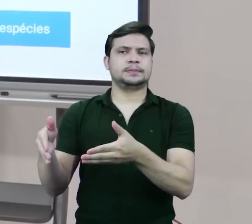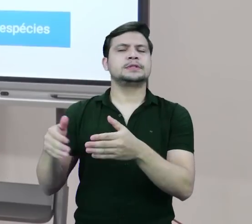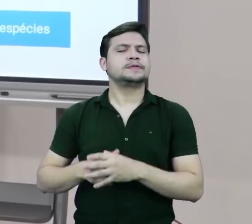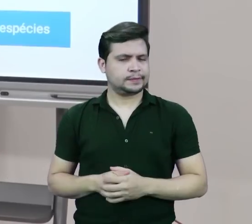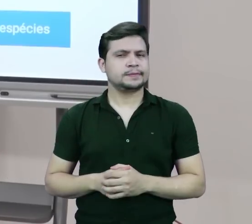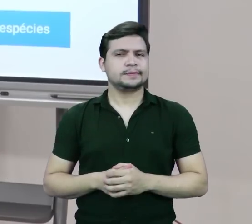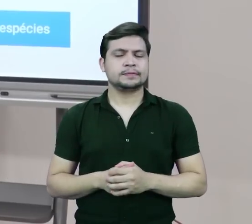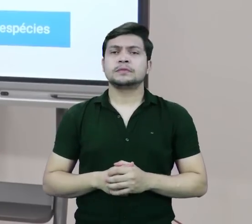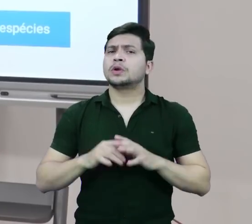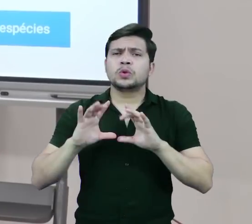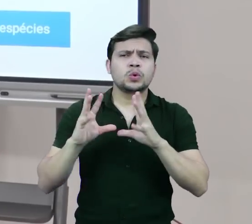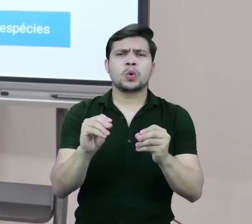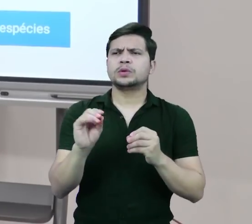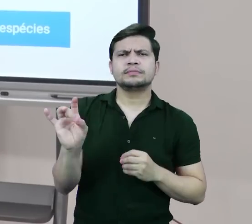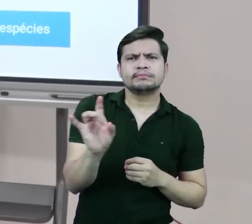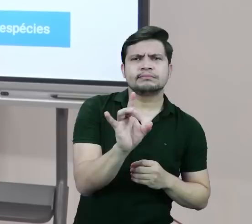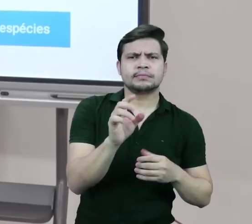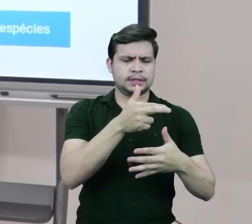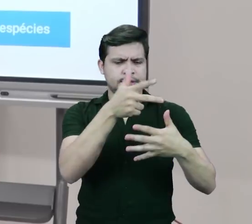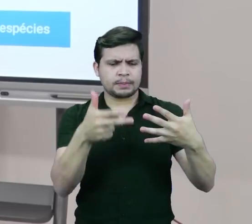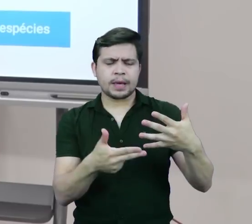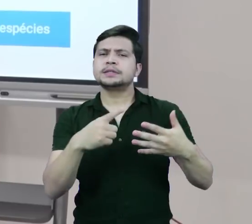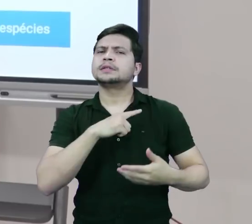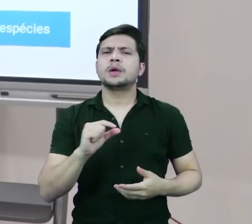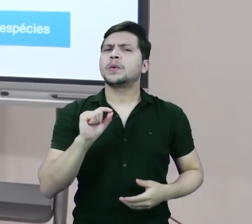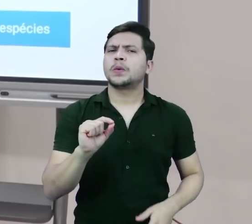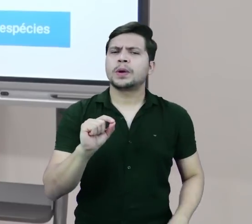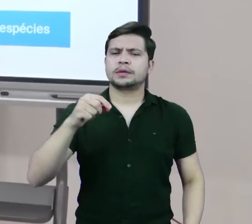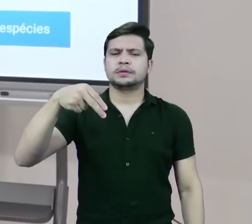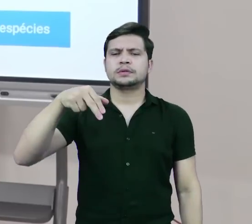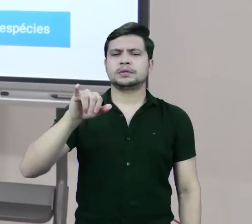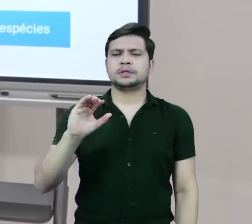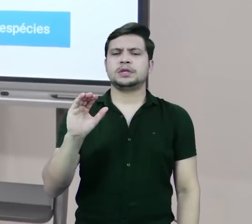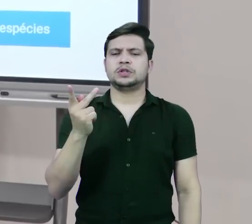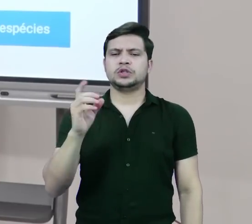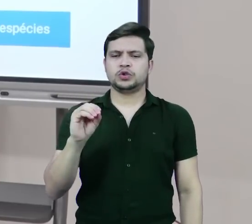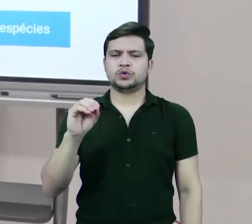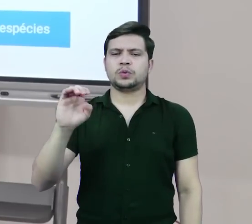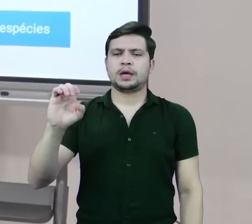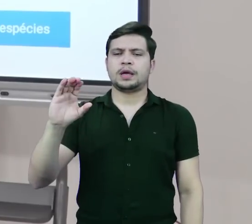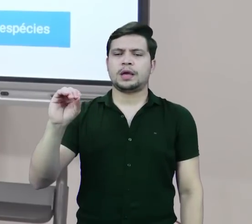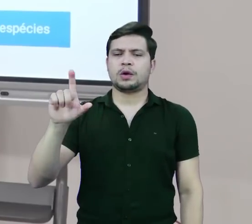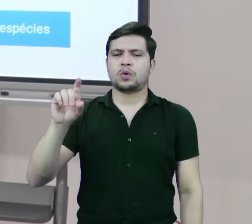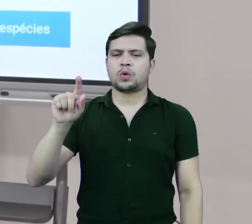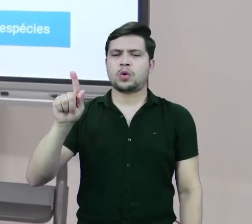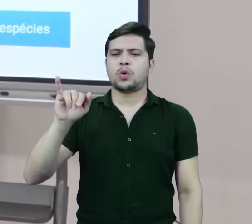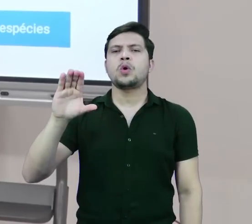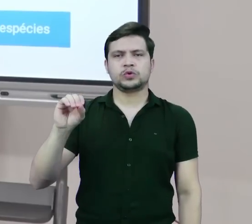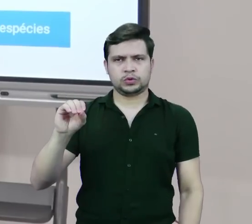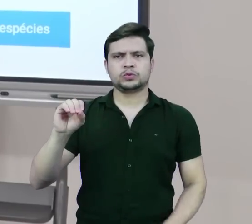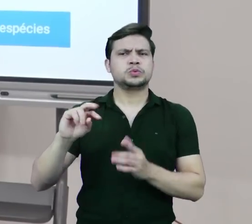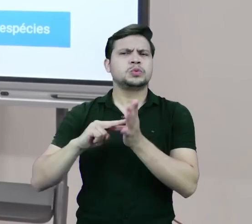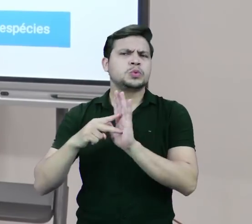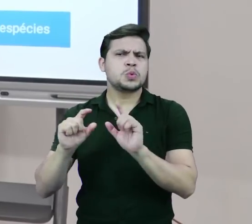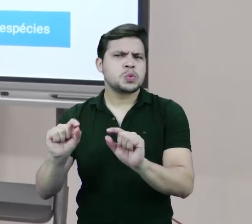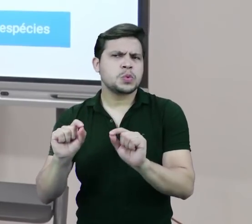específico. E toda espécie, ela vai ter o que a gente chama de seu nicho ecológico. O que é o nicho ecológico de uma espécie? Aqui na definição